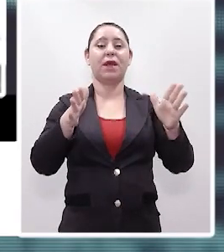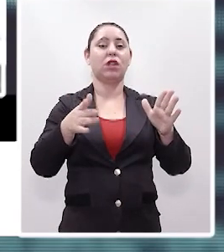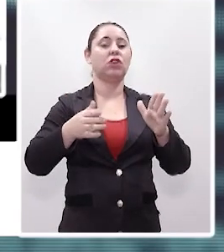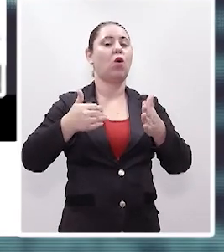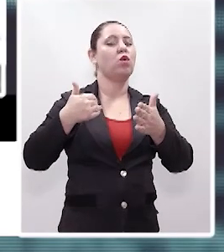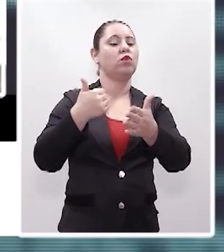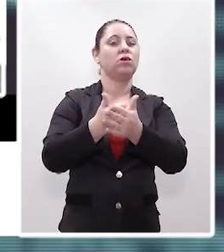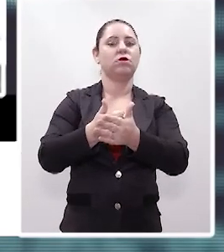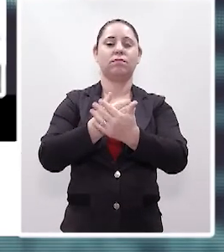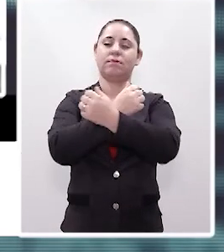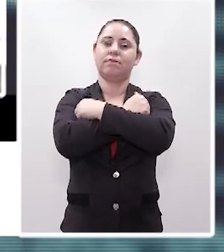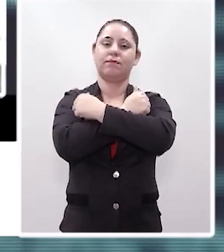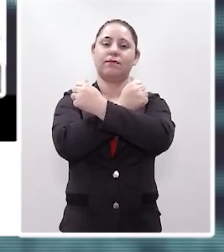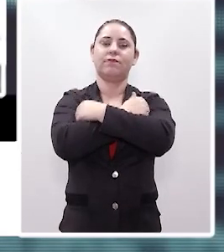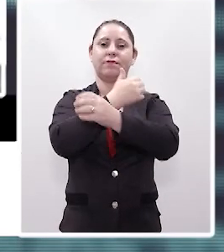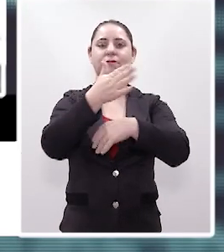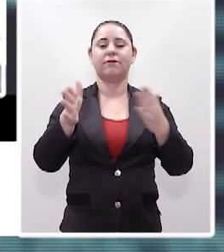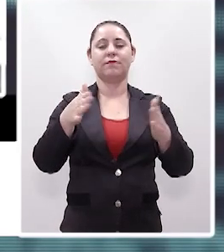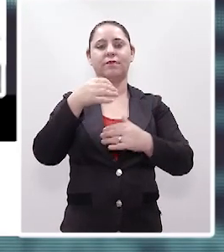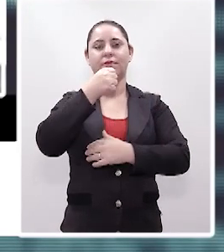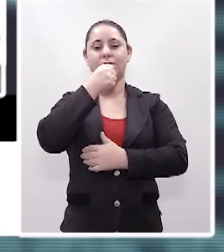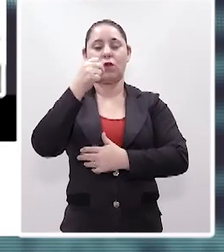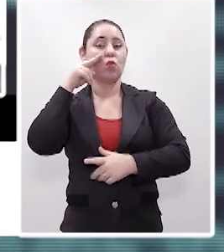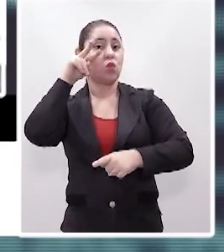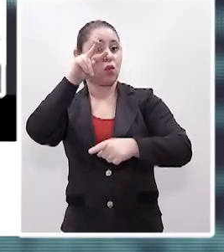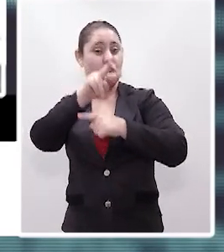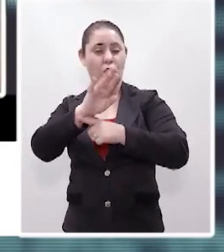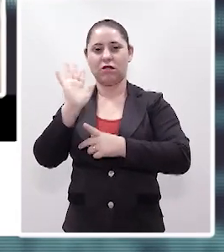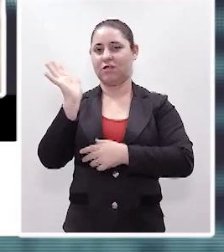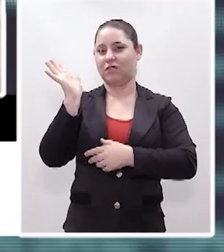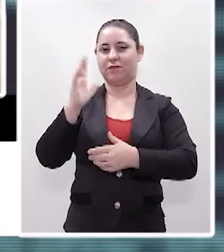Grande. Um abraço para todo mundo. Esse foi o Sala de Imprensa.